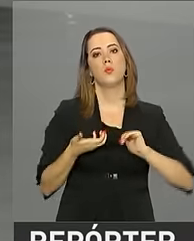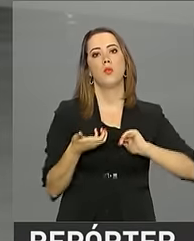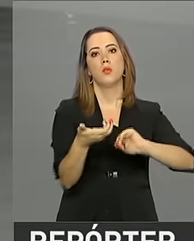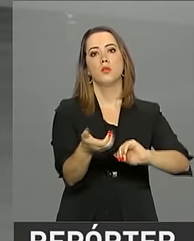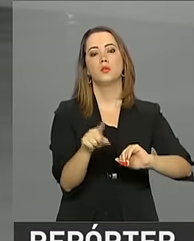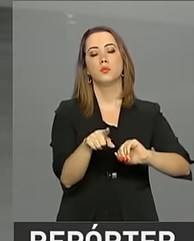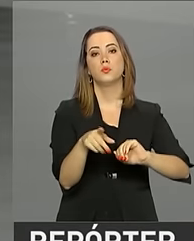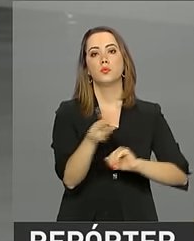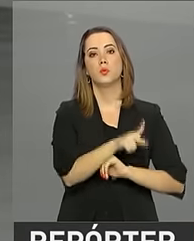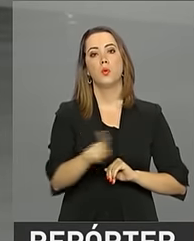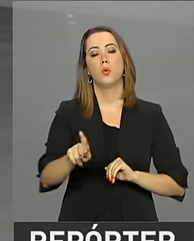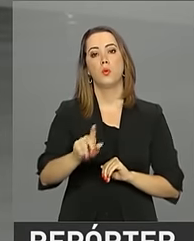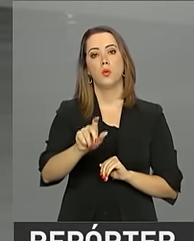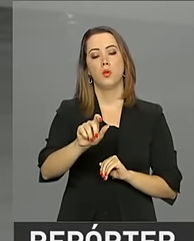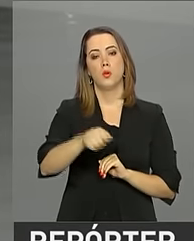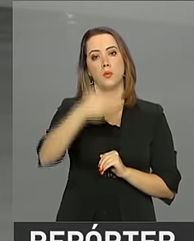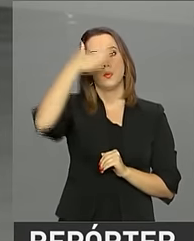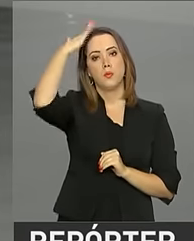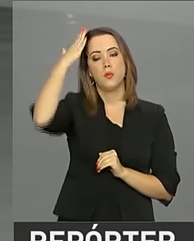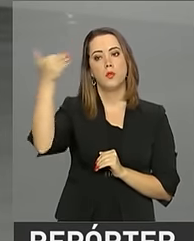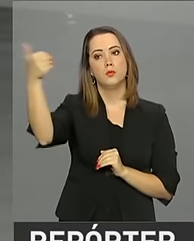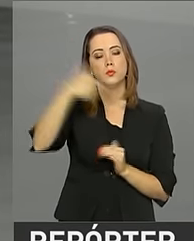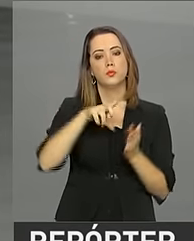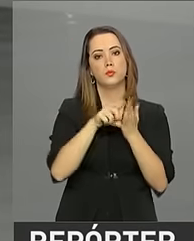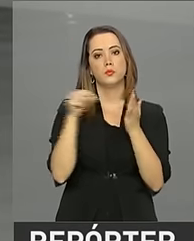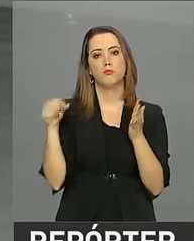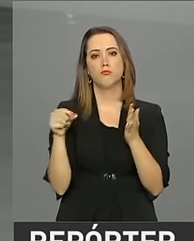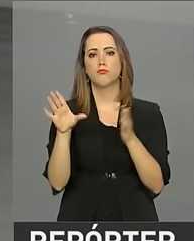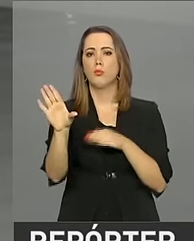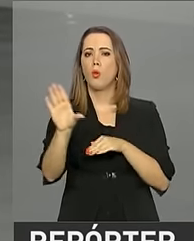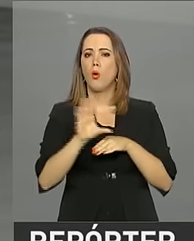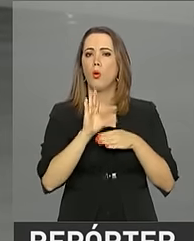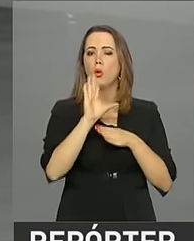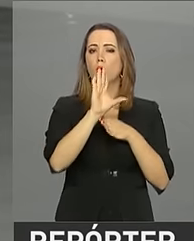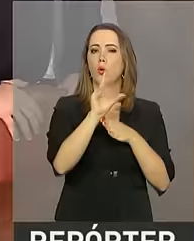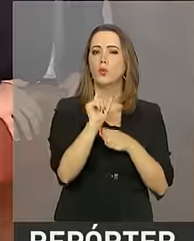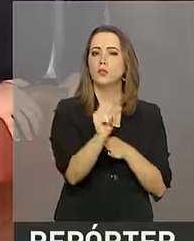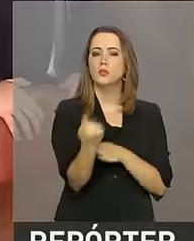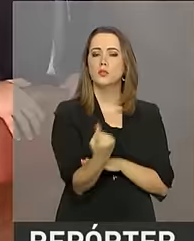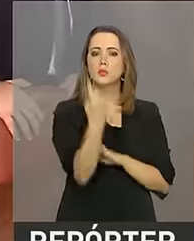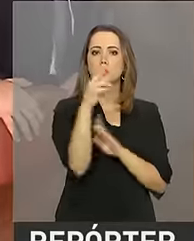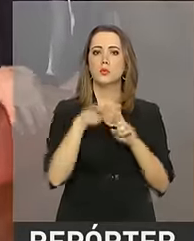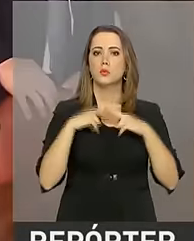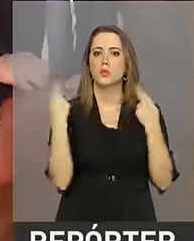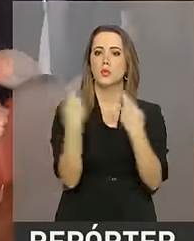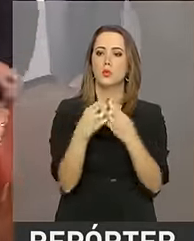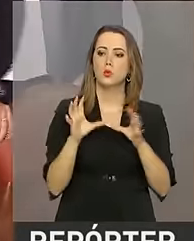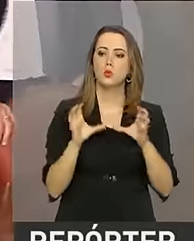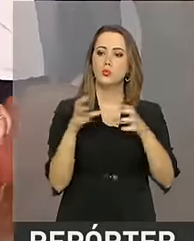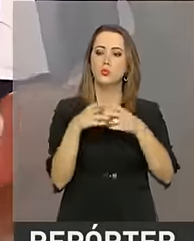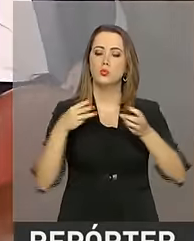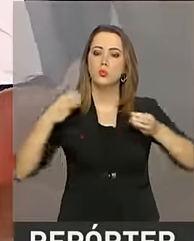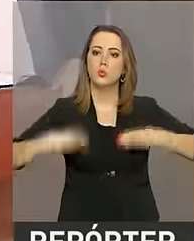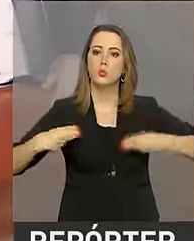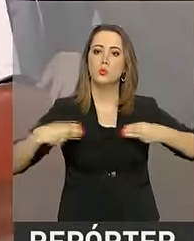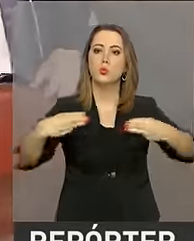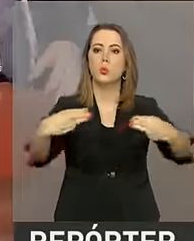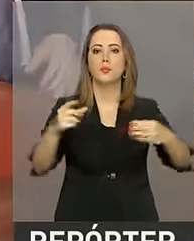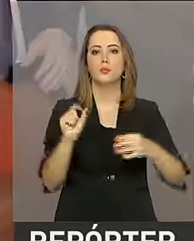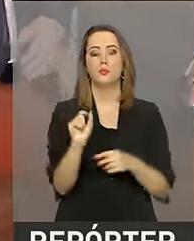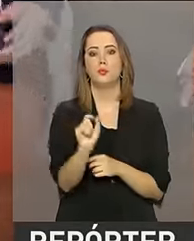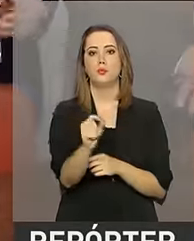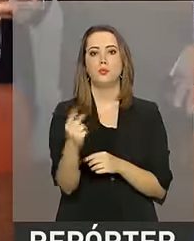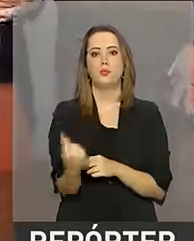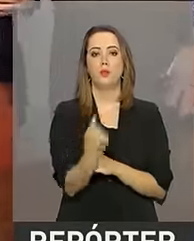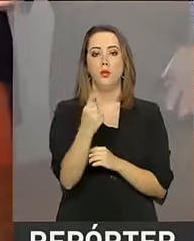o presidente Michel Temer vem aqui para o Palácio do Planalto e coordena a primeira reunião ministerial do governo como presidente